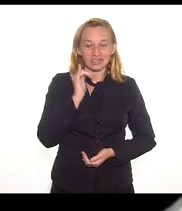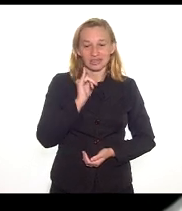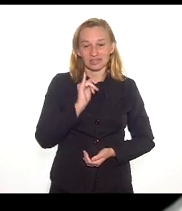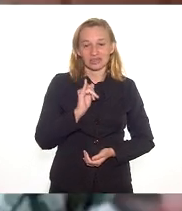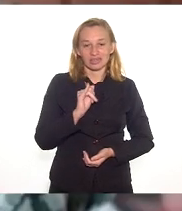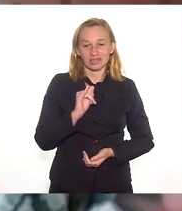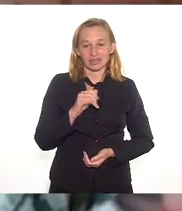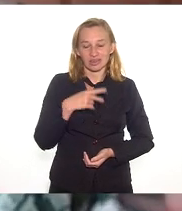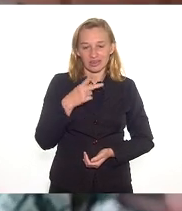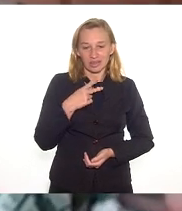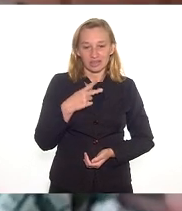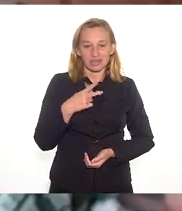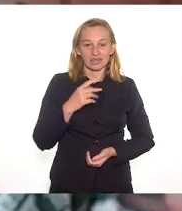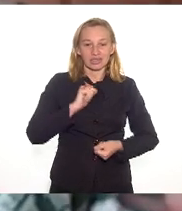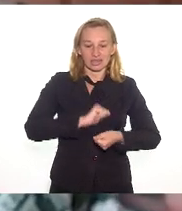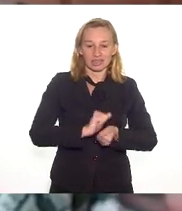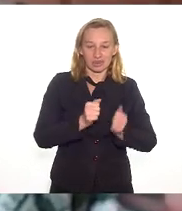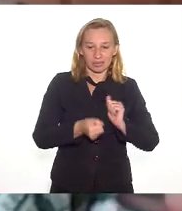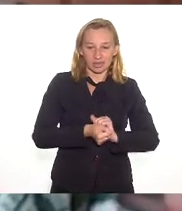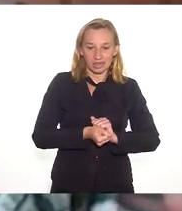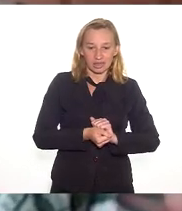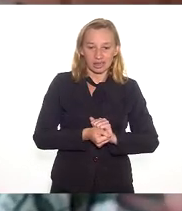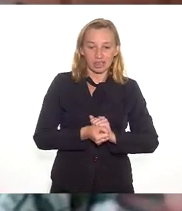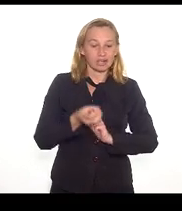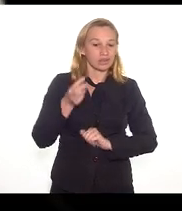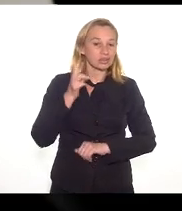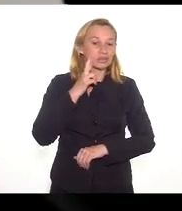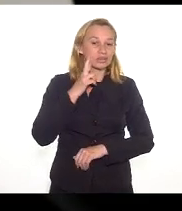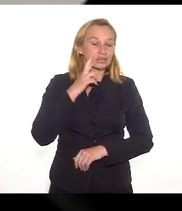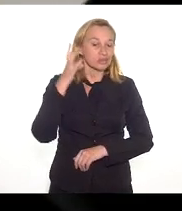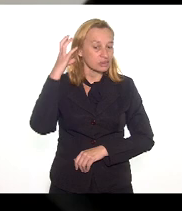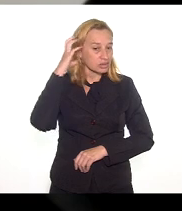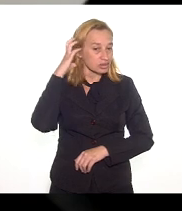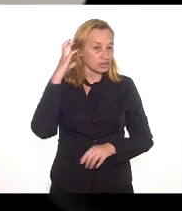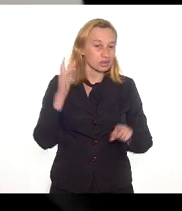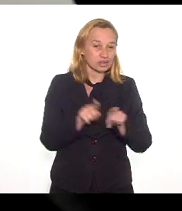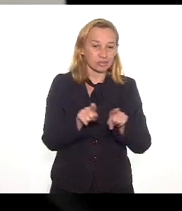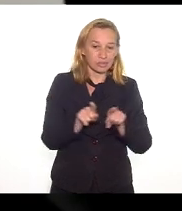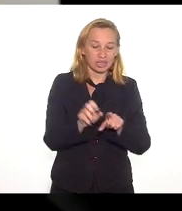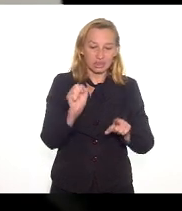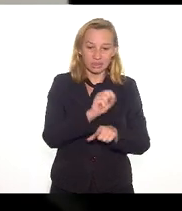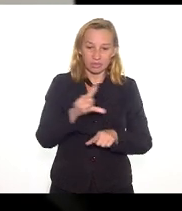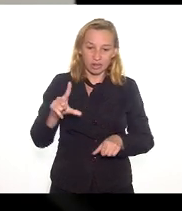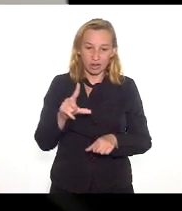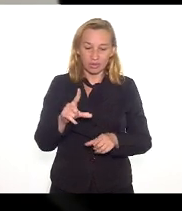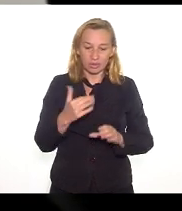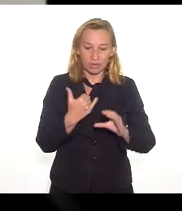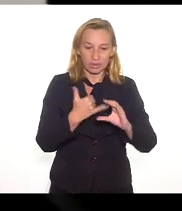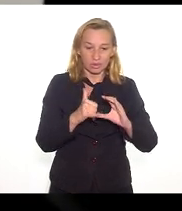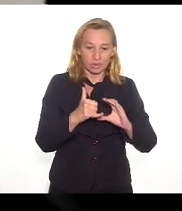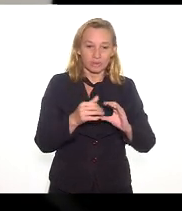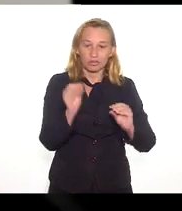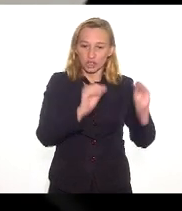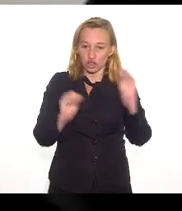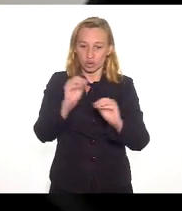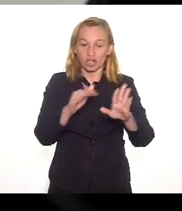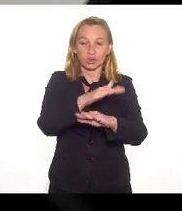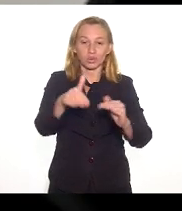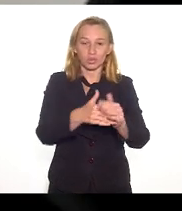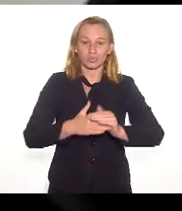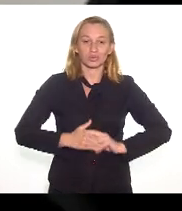à questão da deputada Rosane e deputado Samuel, põe no grupo, tá bom? Beijos a todas e todos.